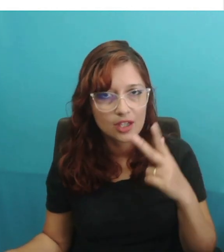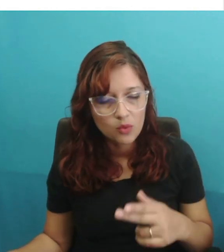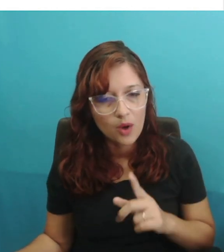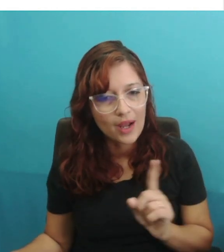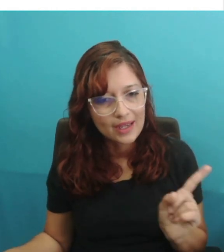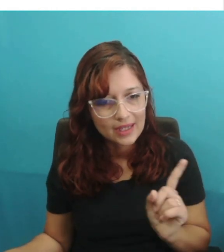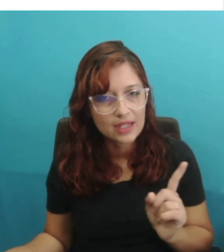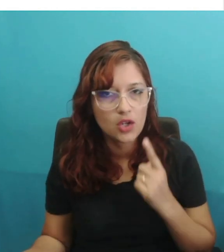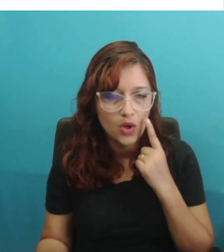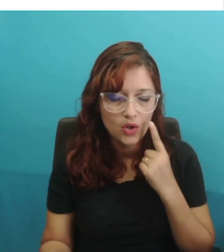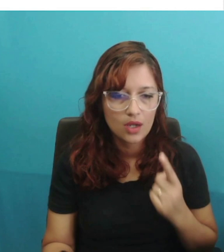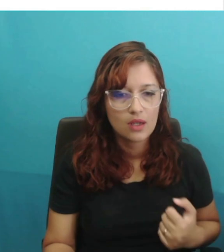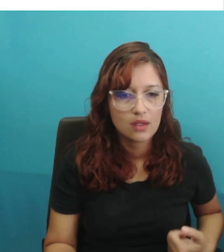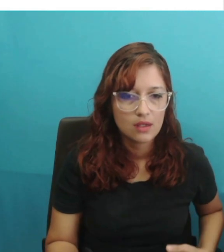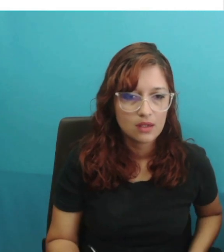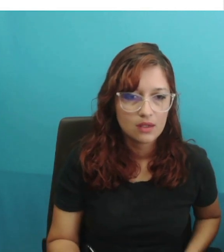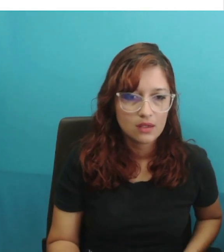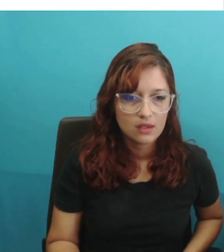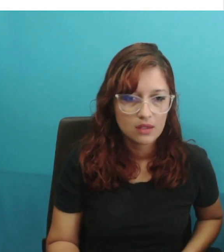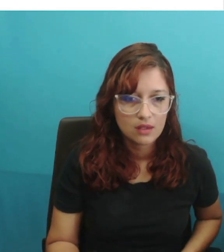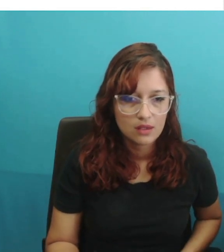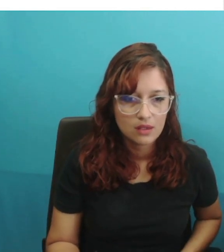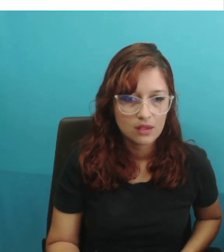Pois é.